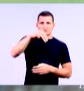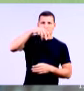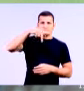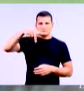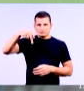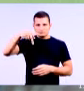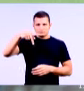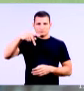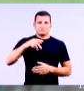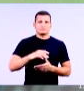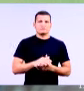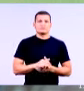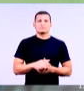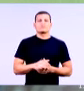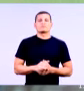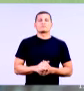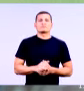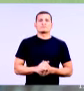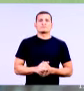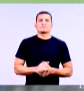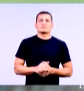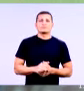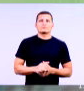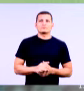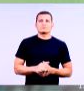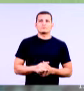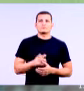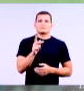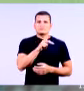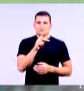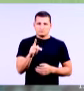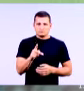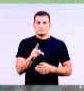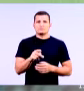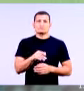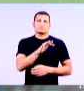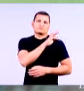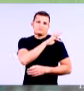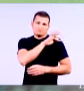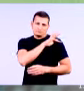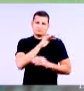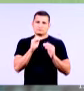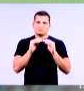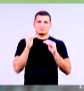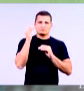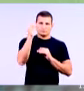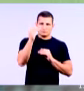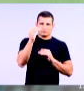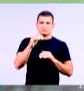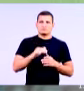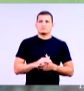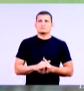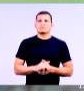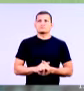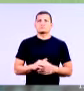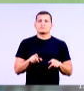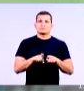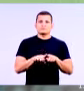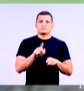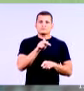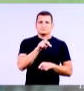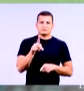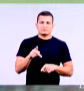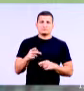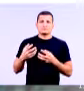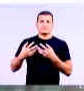Rondônia, sou professor de instituições do ensino superior e também professor conteudista do IFRO. Vou pedir ao